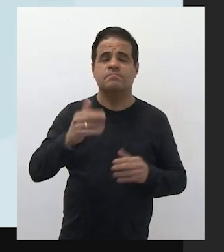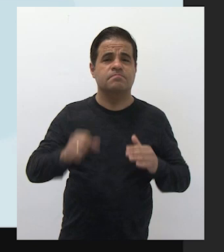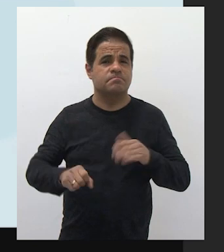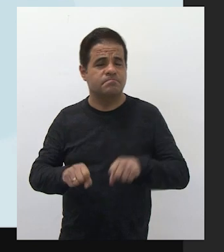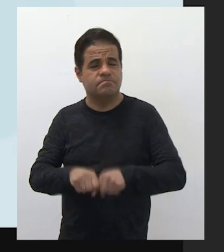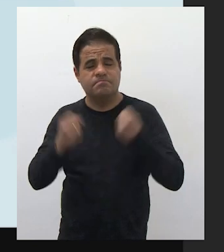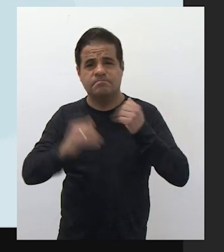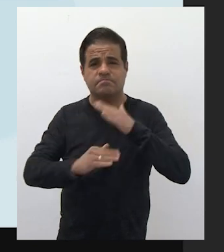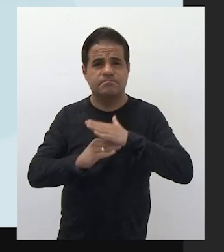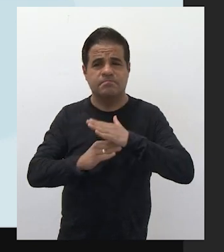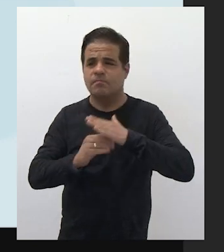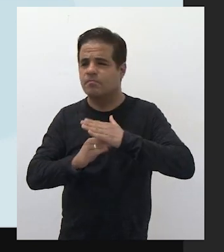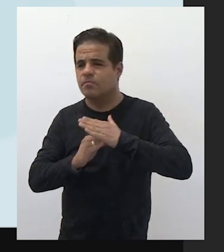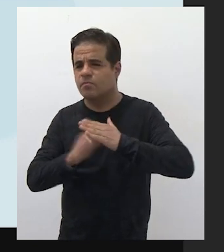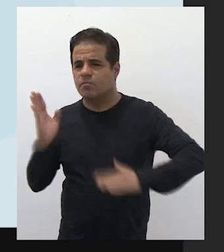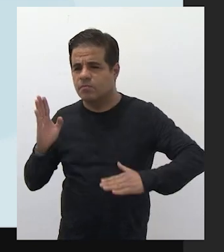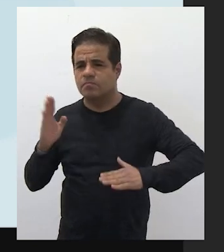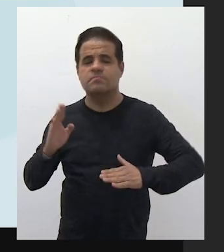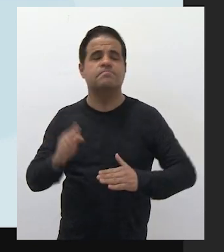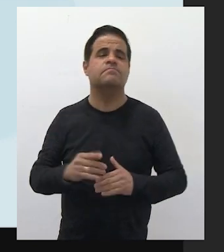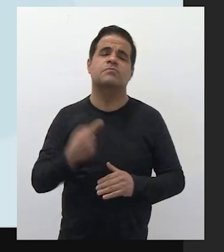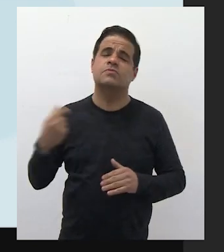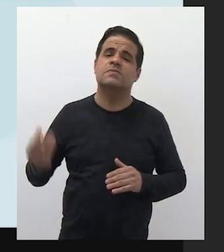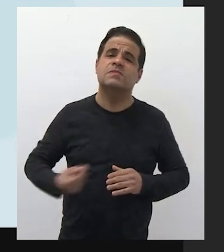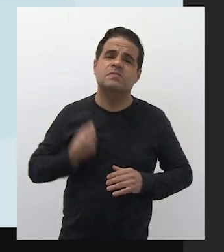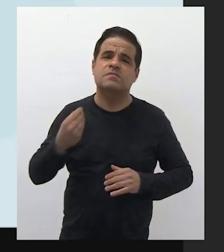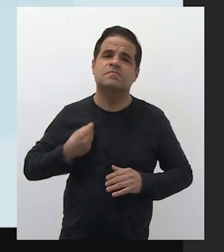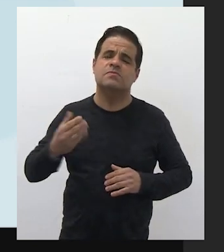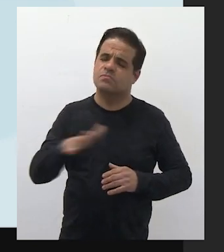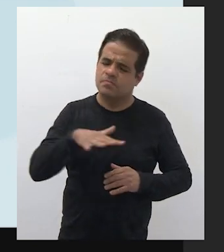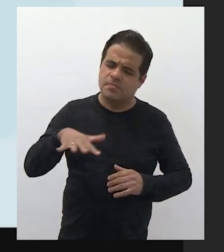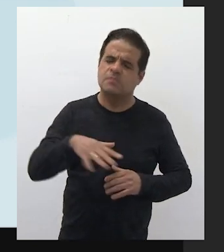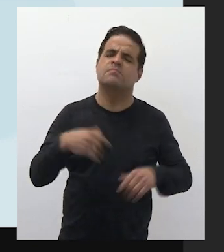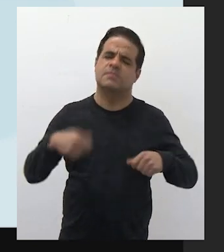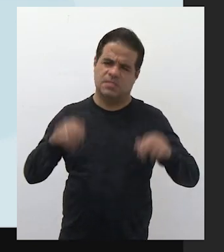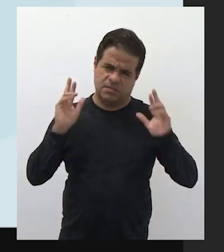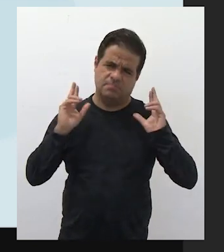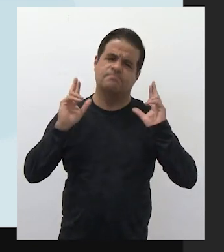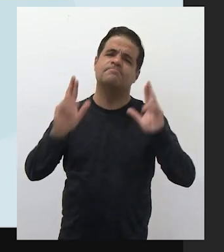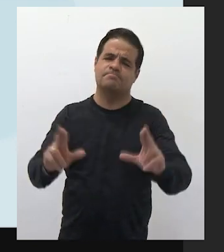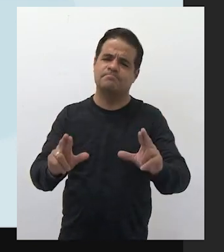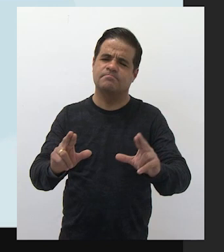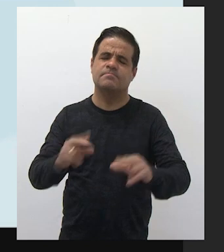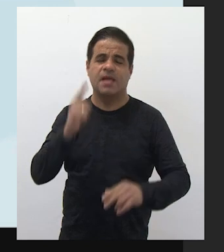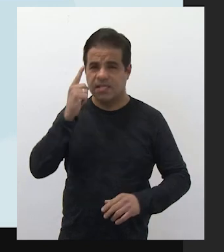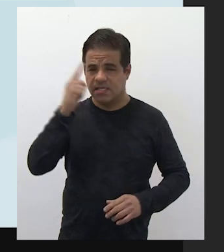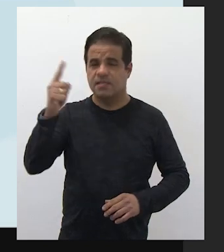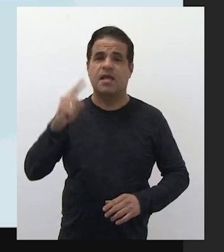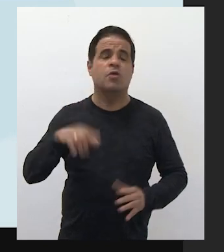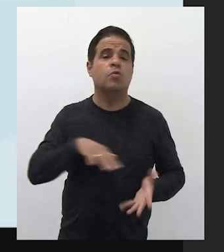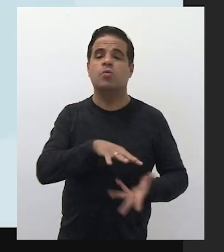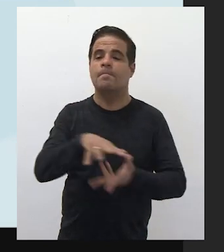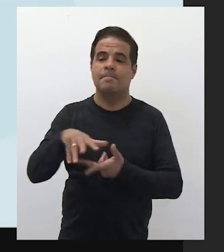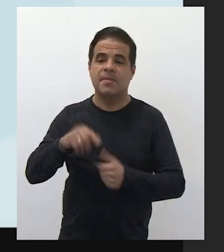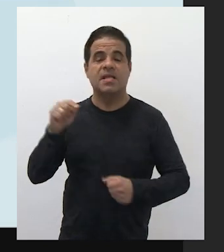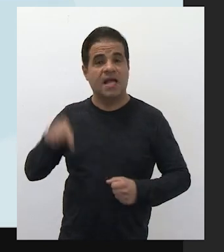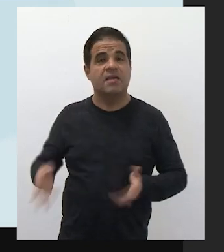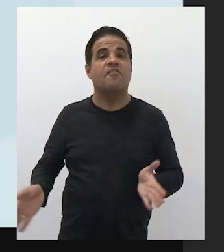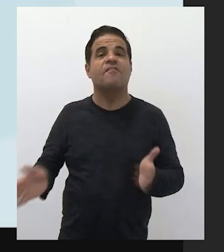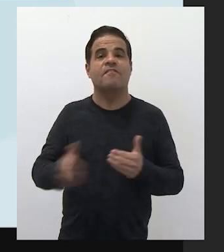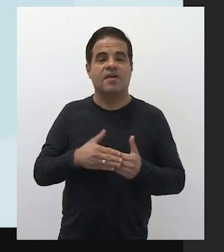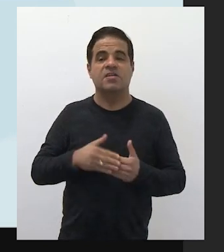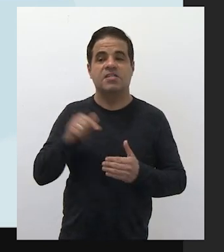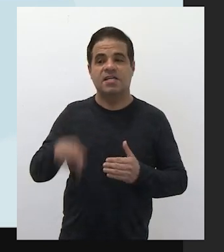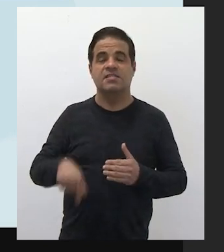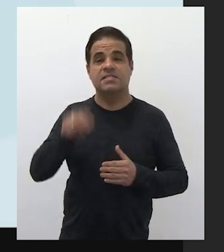de barragem, não dá. A gente vive em um ambiente que a gente precisa respeitar. Então, essa é a ideia do planeta, aqui para fechar